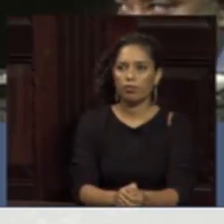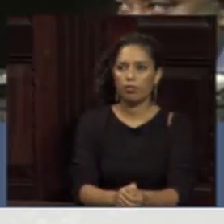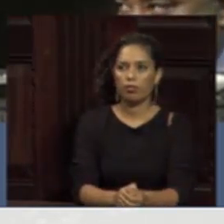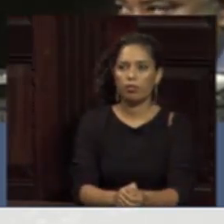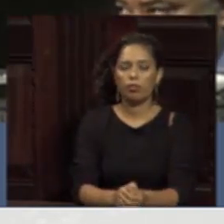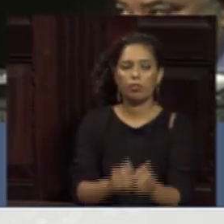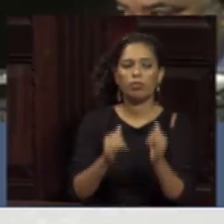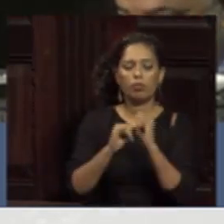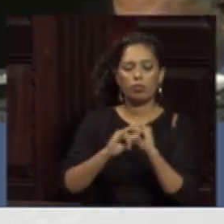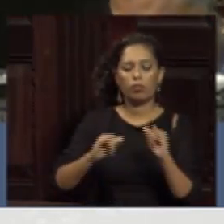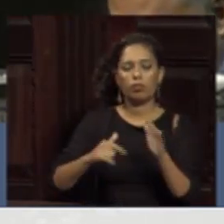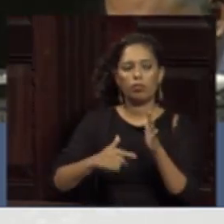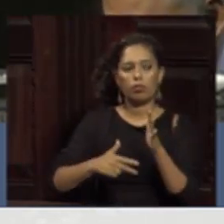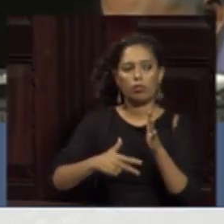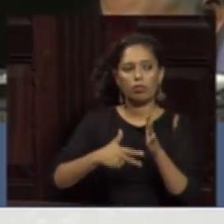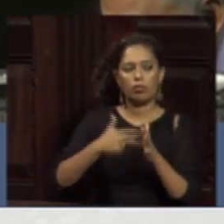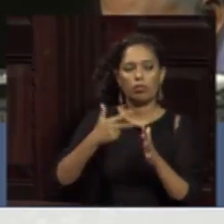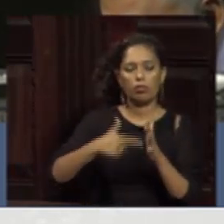Para a segunda discussão.